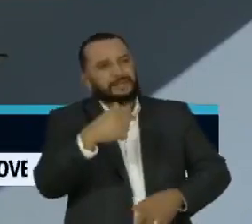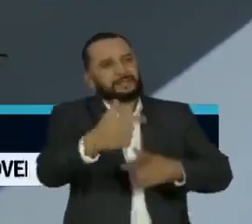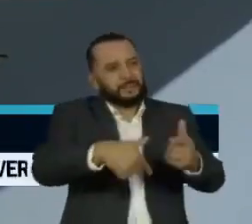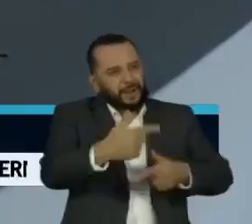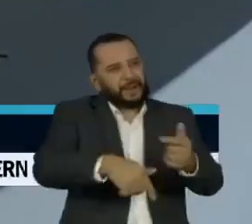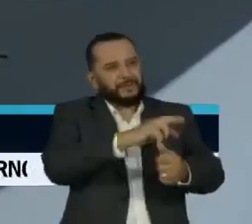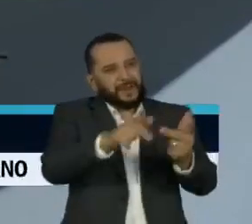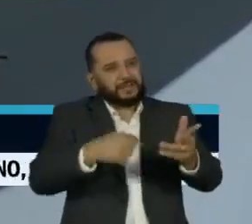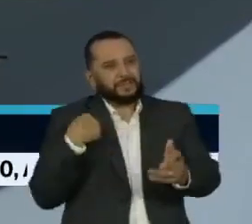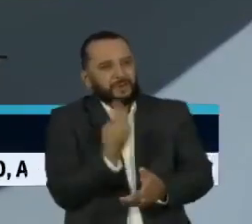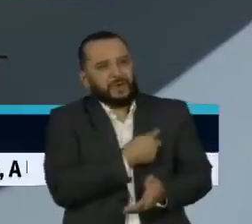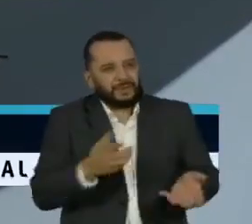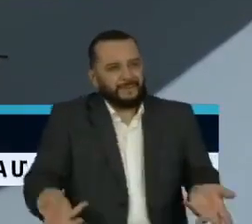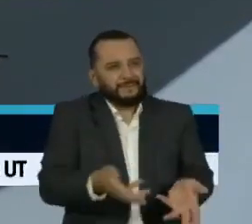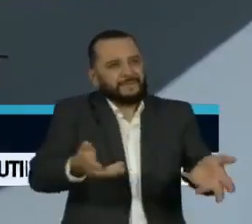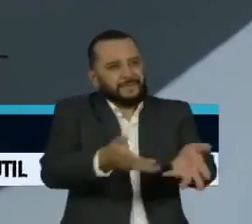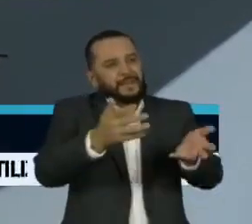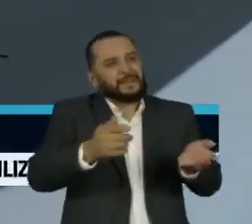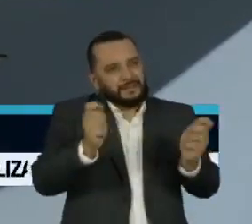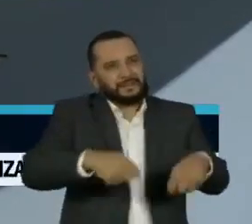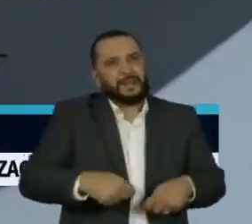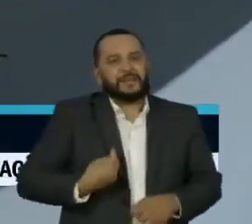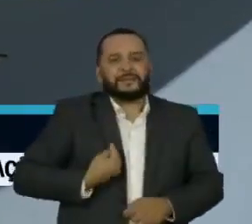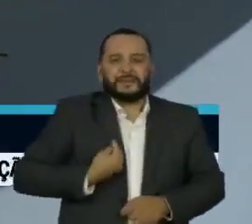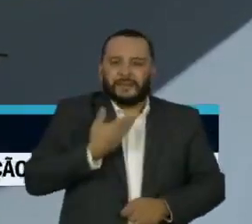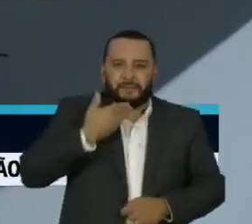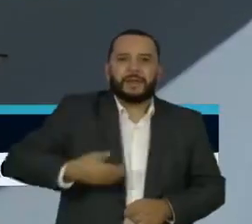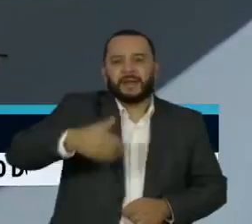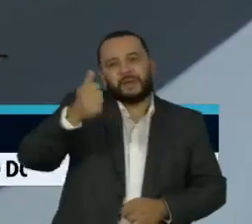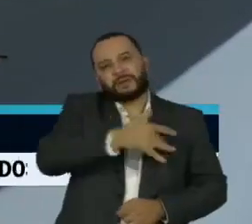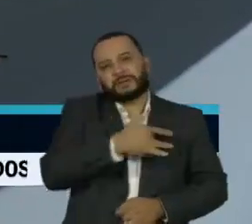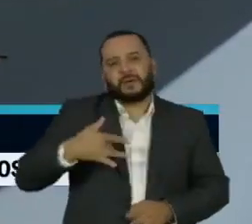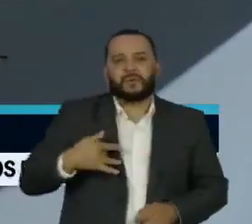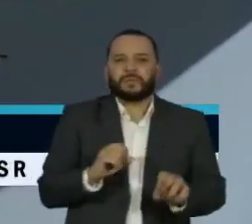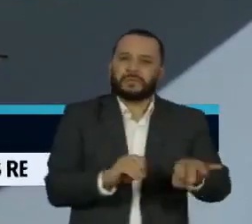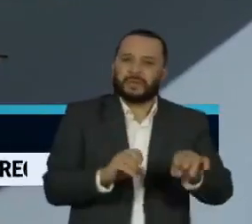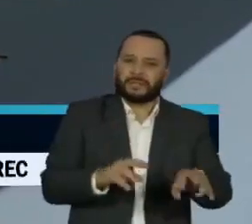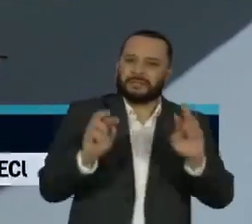devia também trabalhar um pouco mais para dar melhores condições de saúde, educação e de esperança.